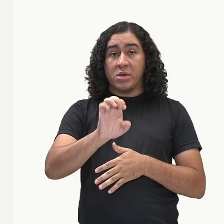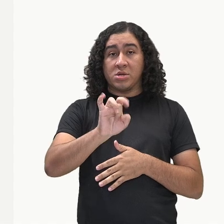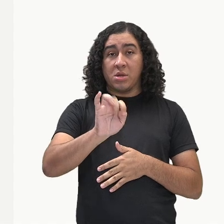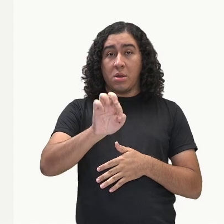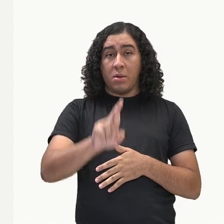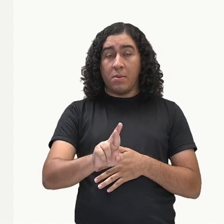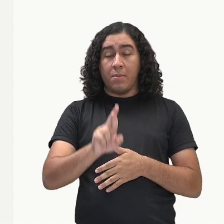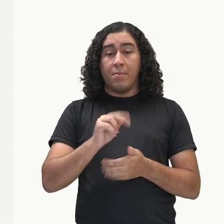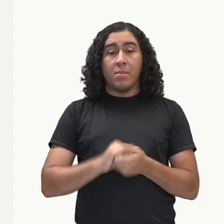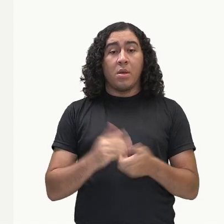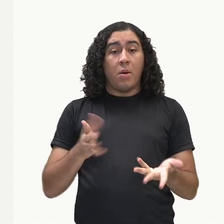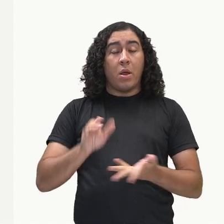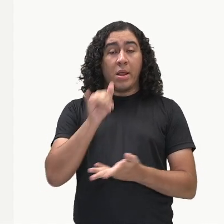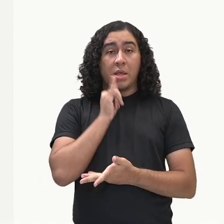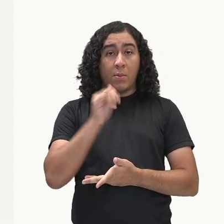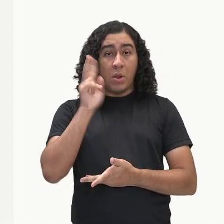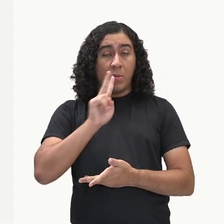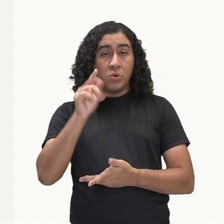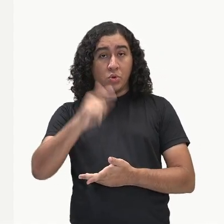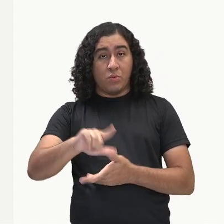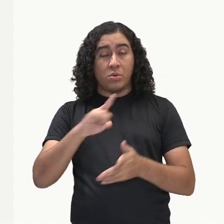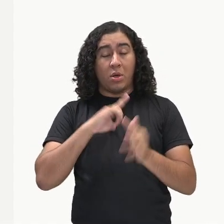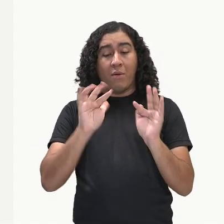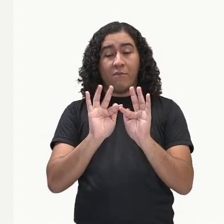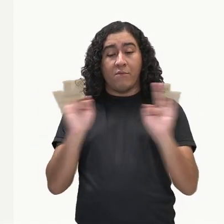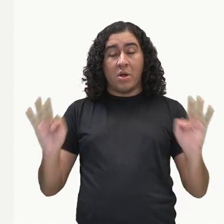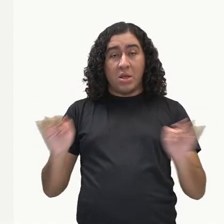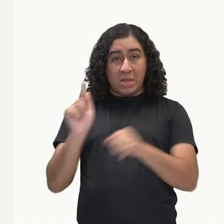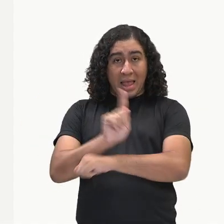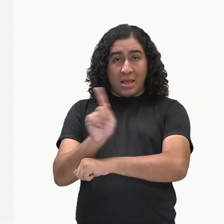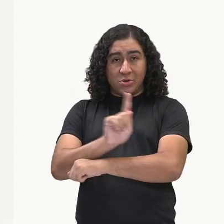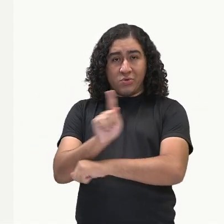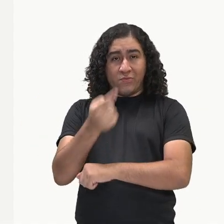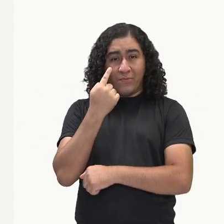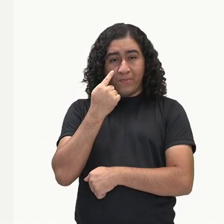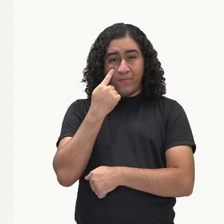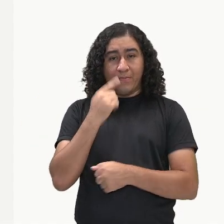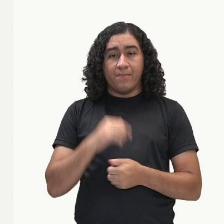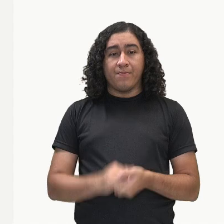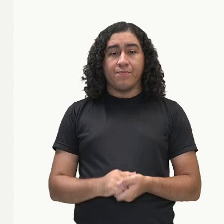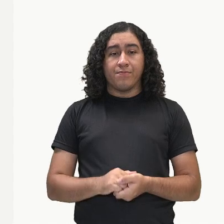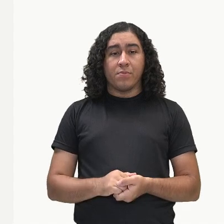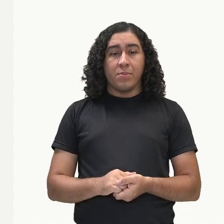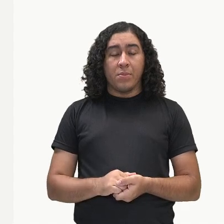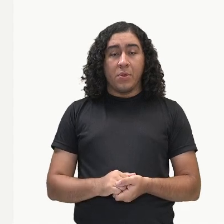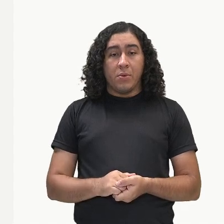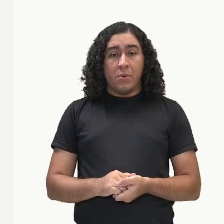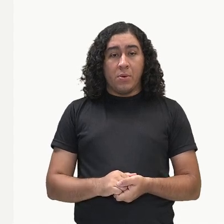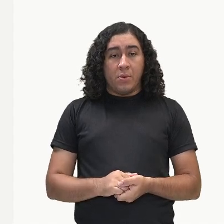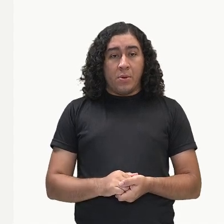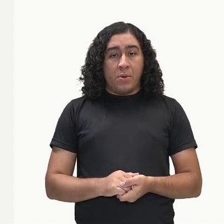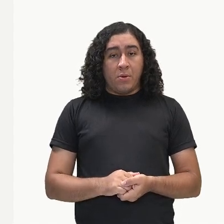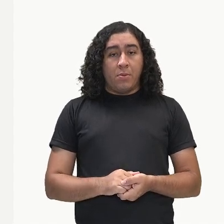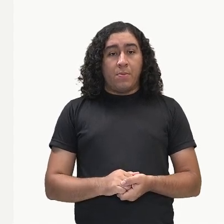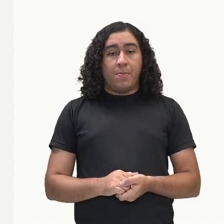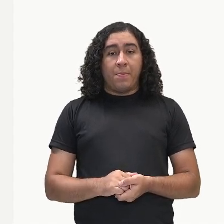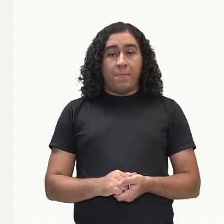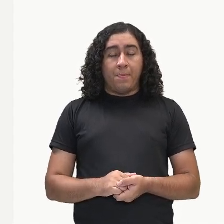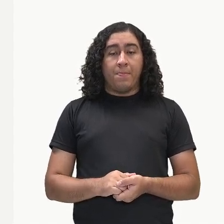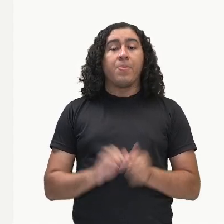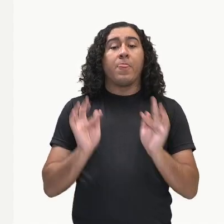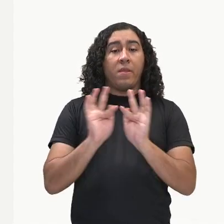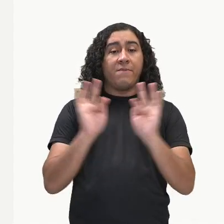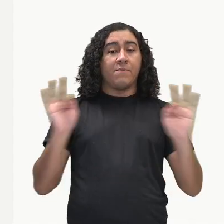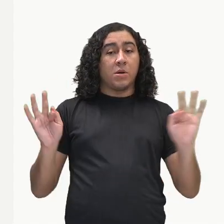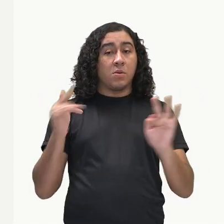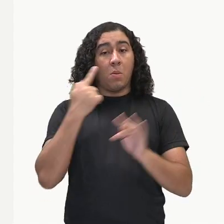aqui um exemplo para a gente fazer a frase na forma negativa. Acompanhe aqui comigo. Então, aqui, essa frase está